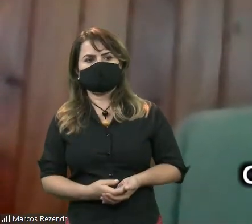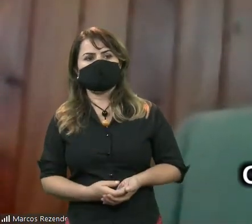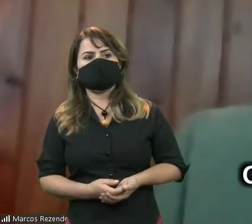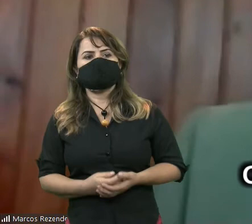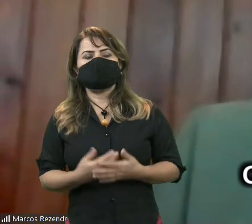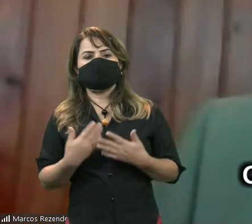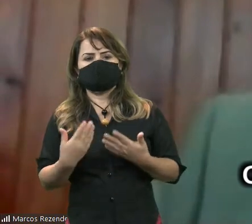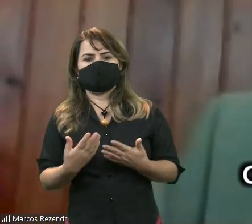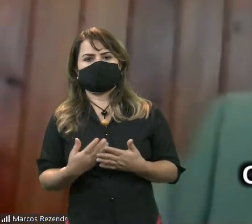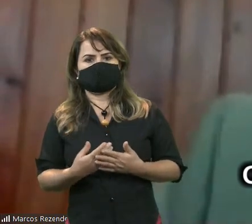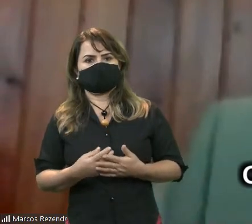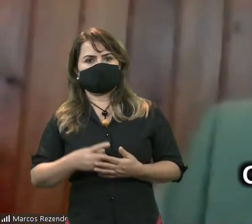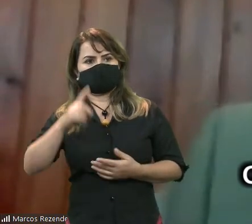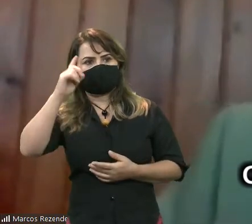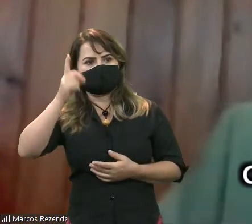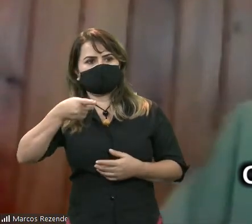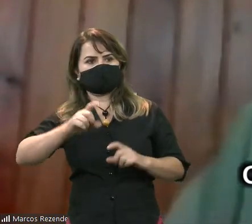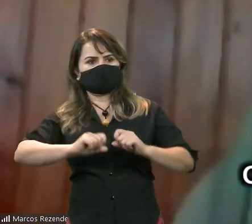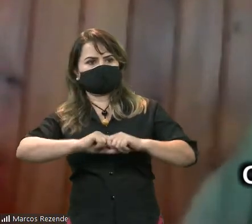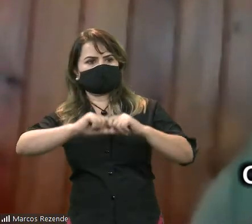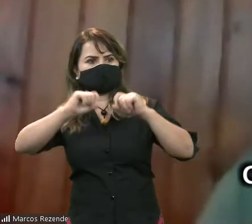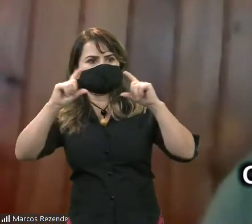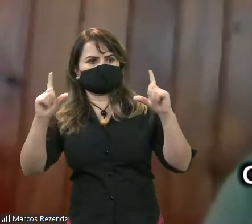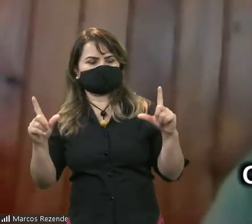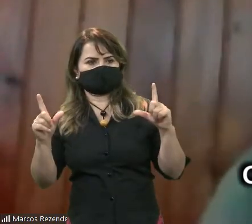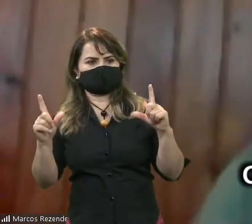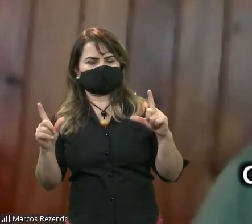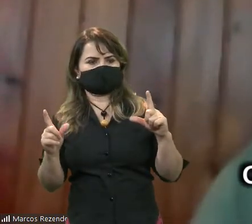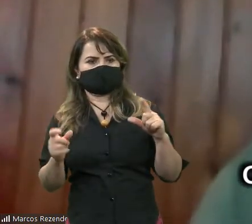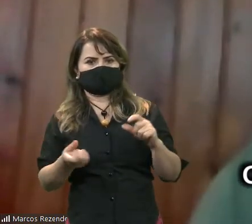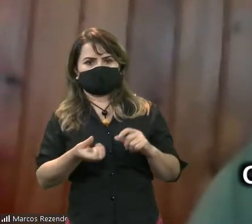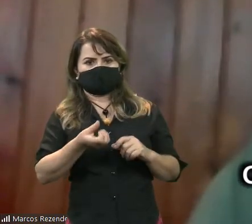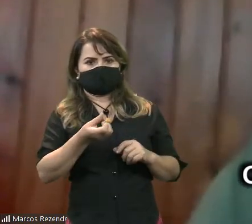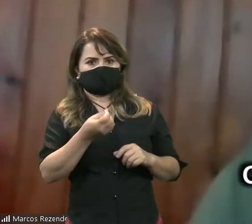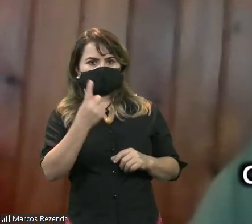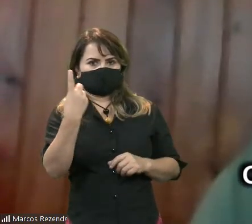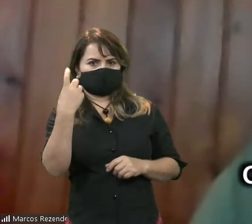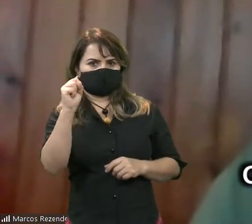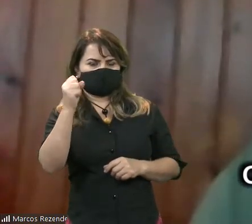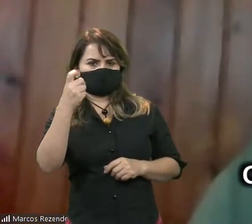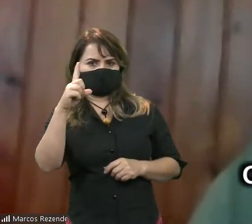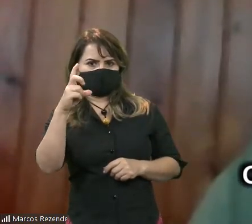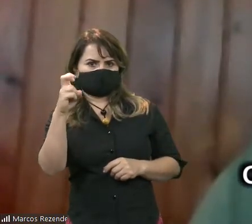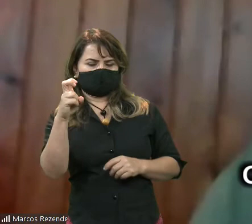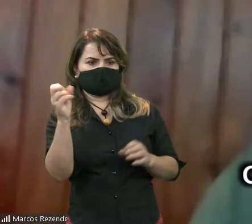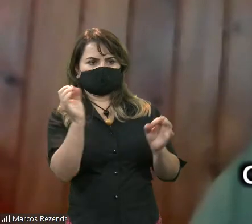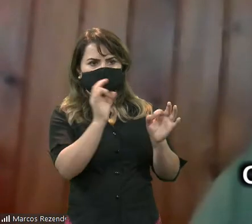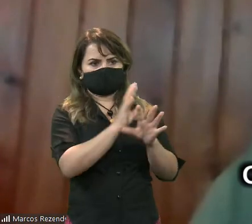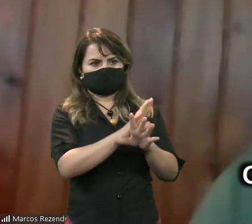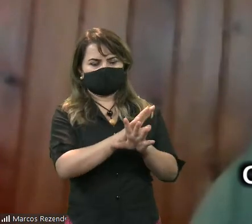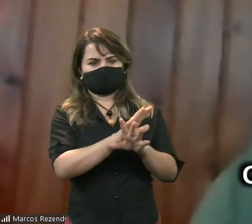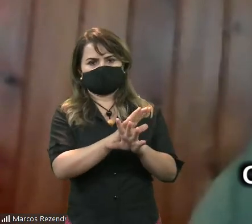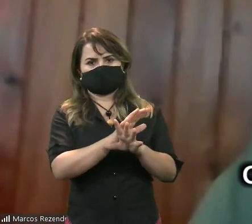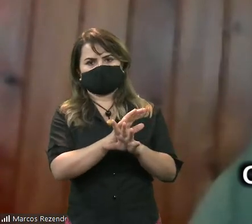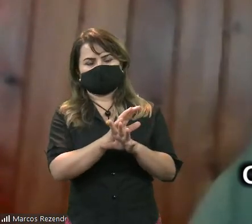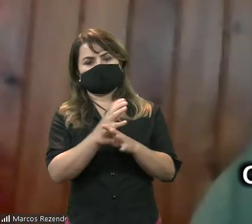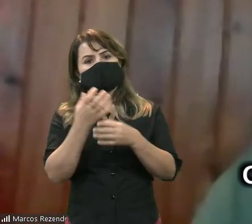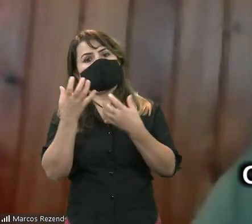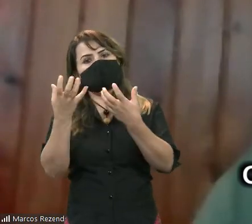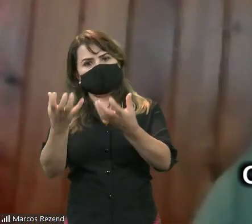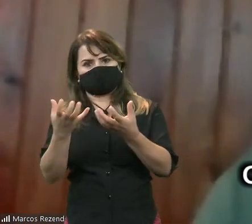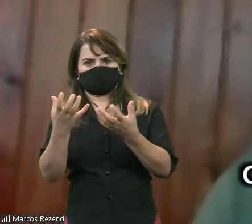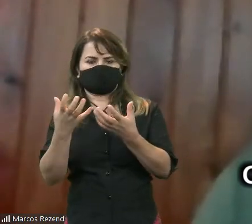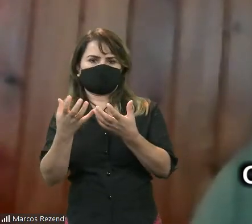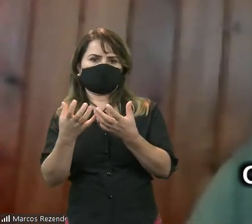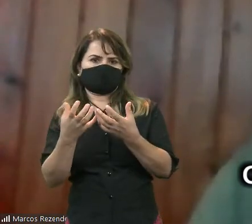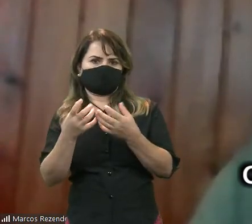o término se dará às 18h15, e eu faço um requerimento verbal para que nós prorroguemos por mais uma